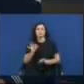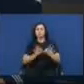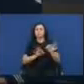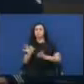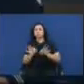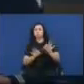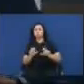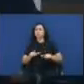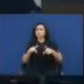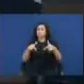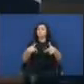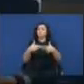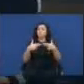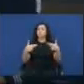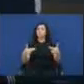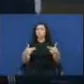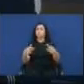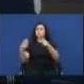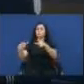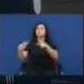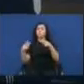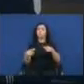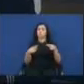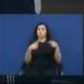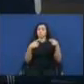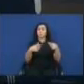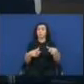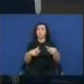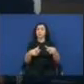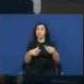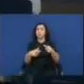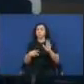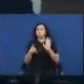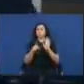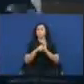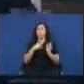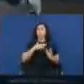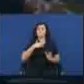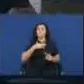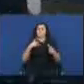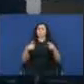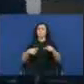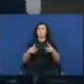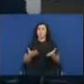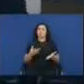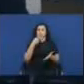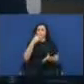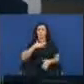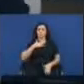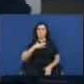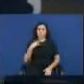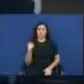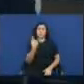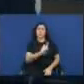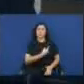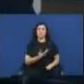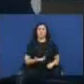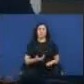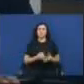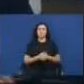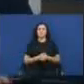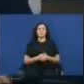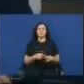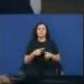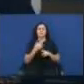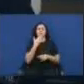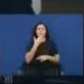algumas ações fazendo esse bairro nosso, é meu, eu falo que é o nosso, eu